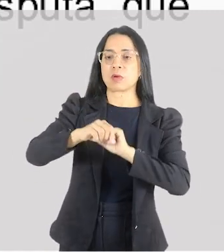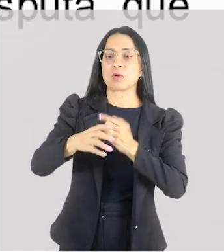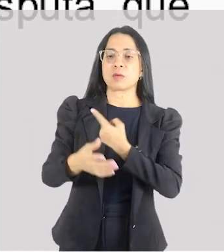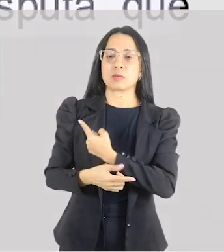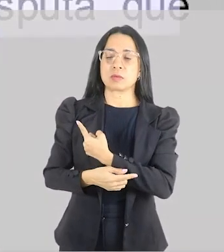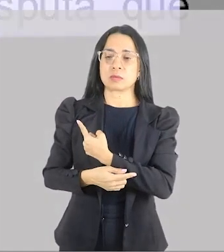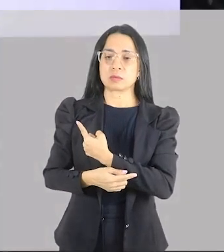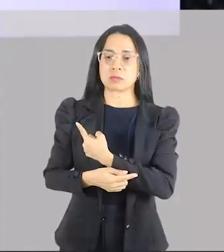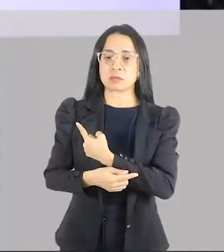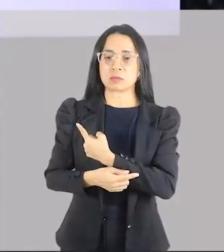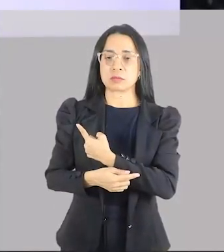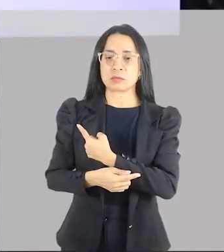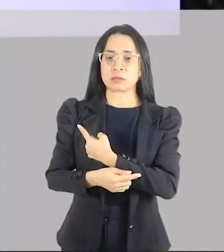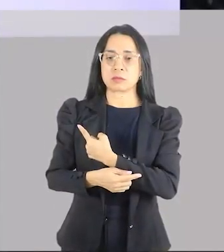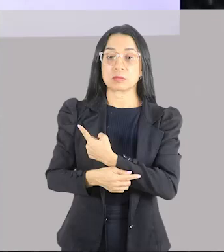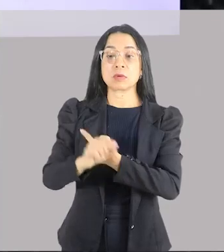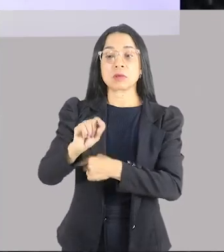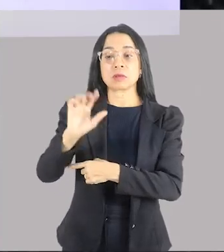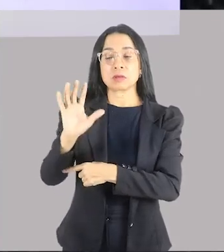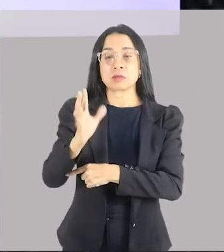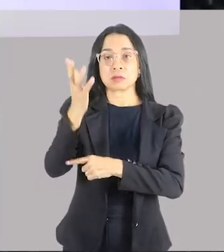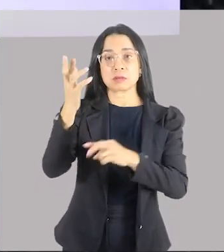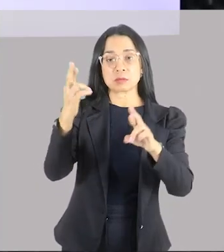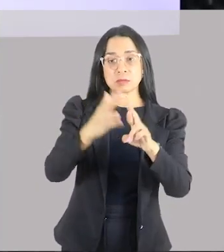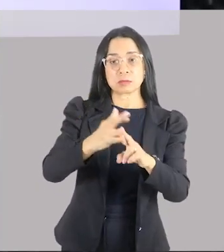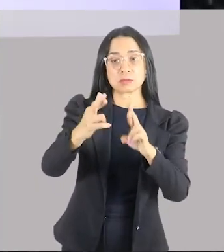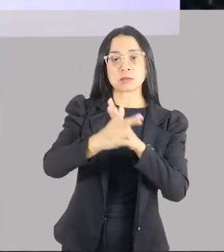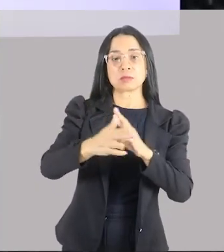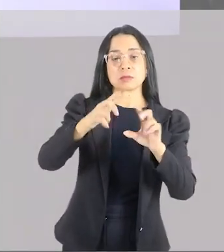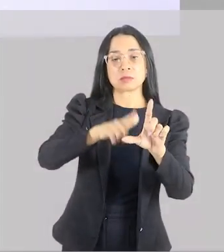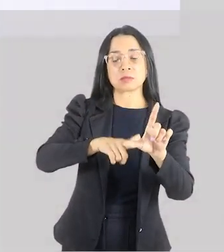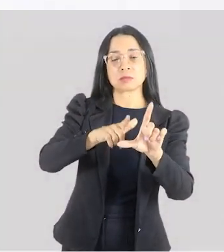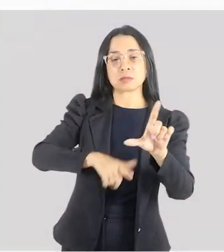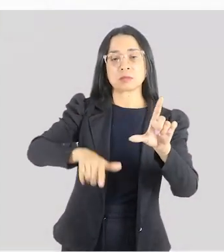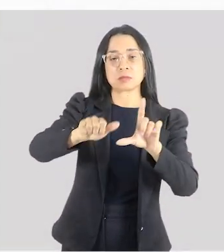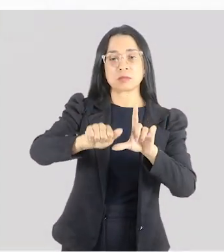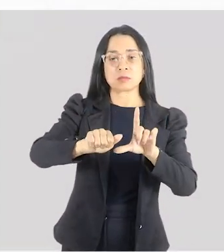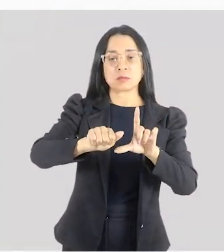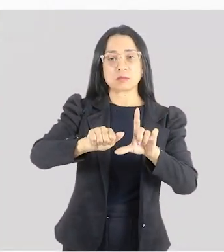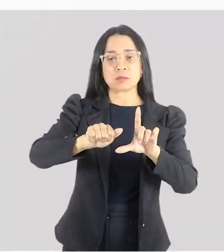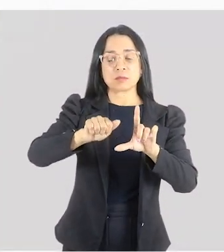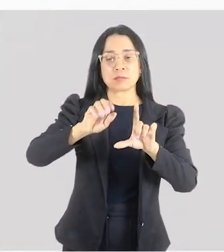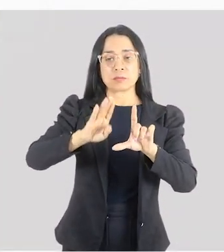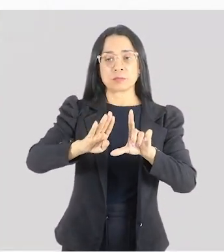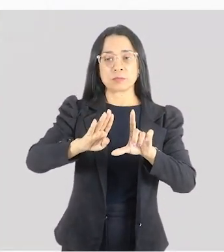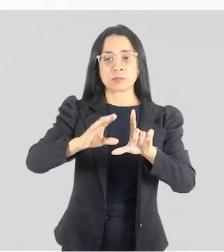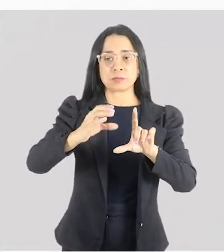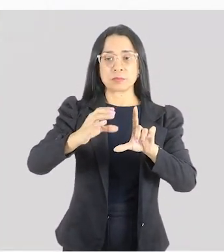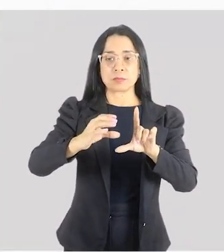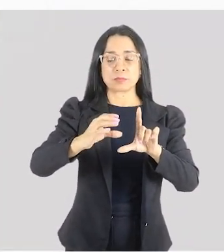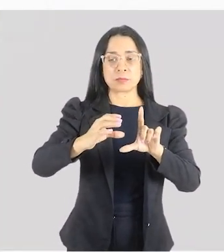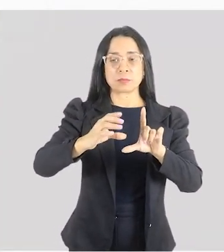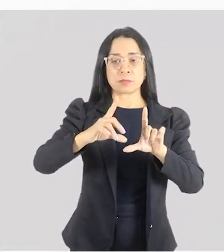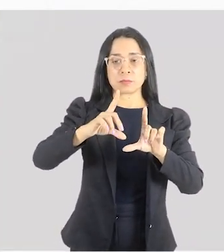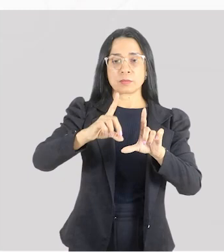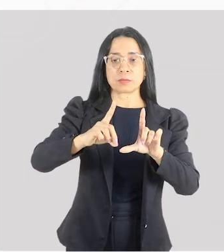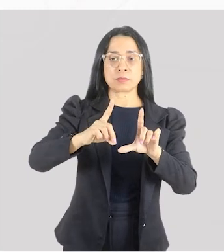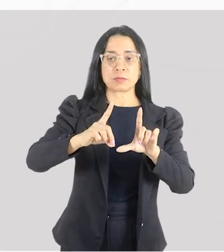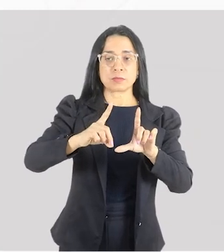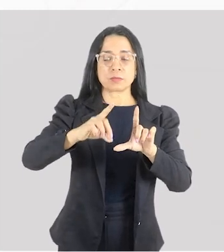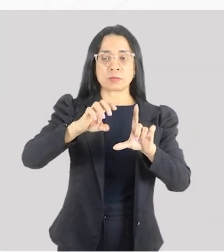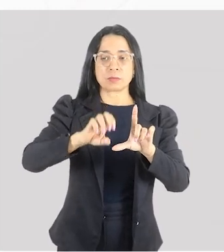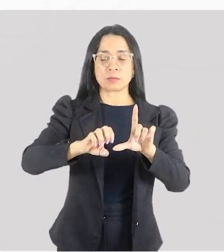atitude nos relaciona-se Ao empirismo, ao criticismo, ao cinismo,